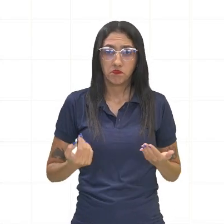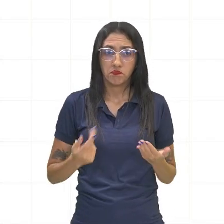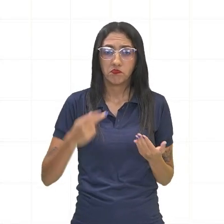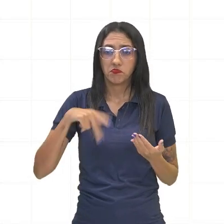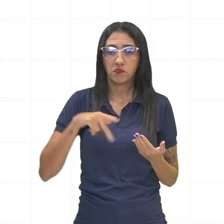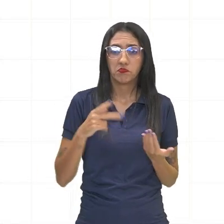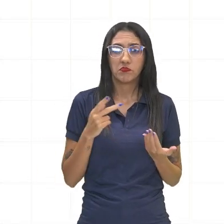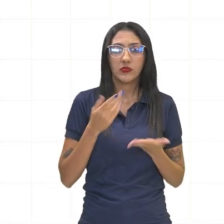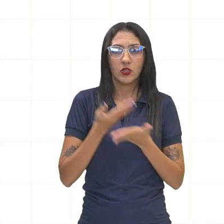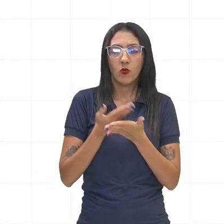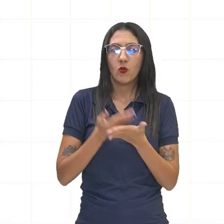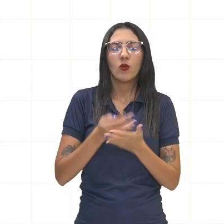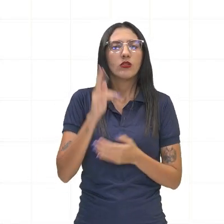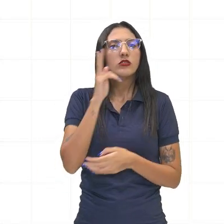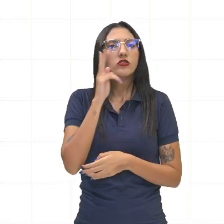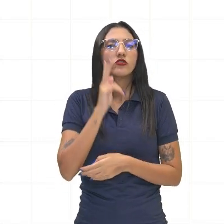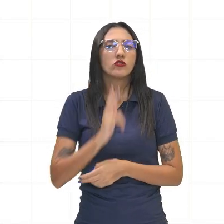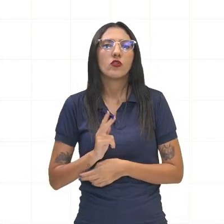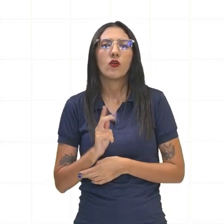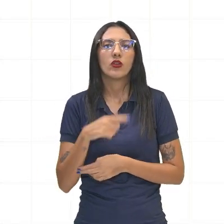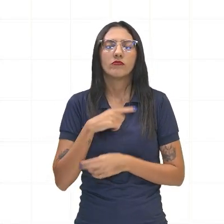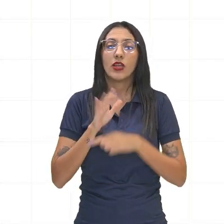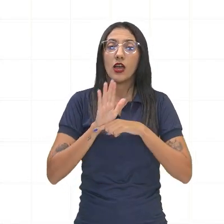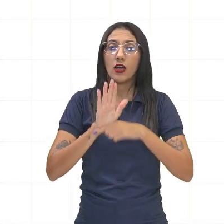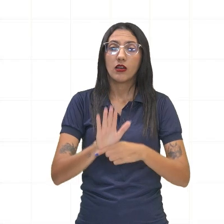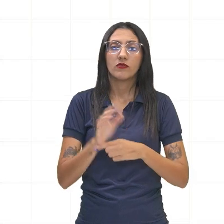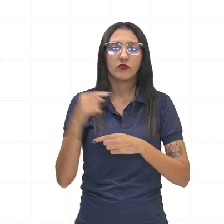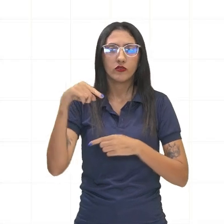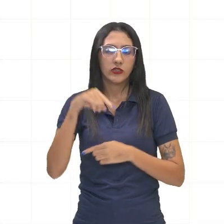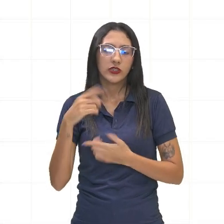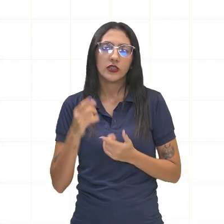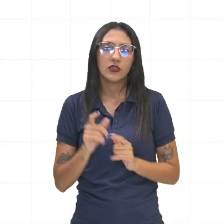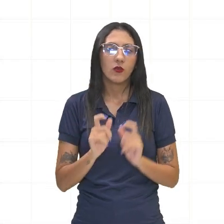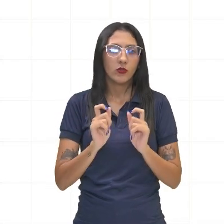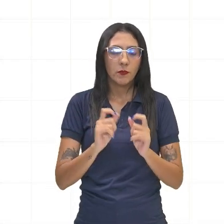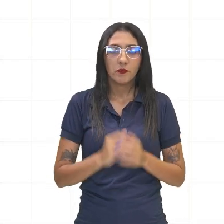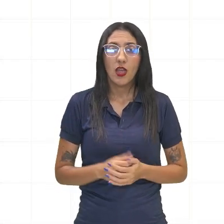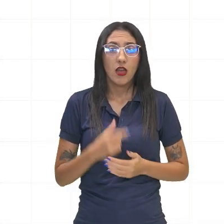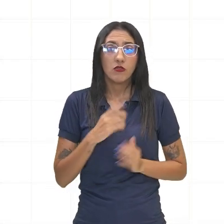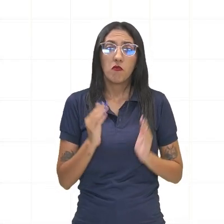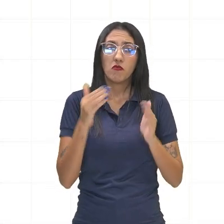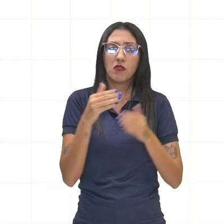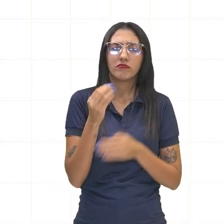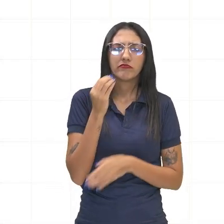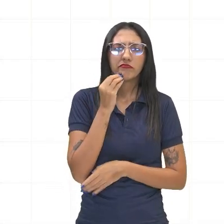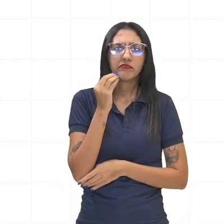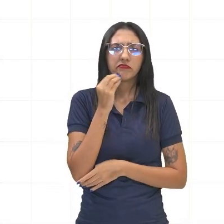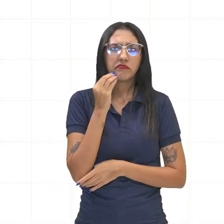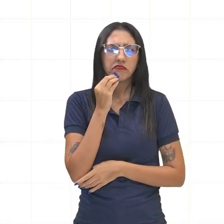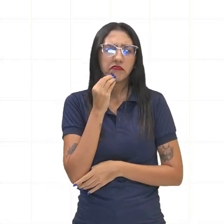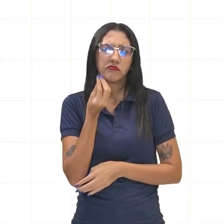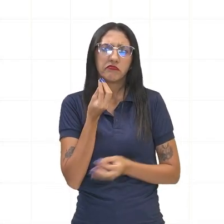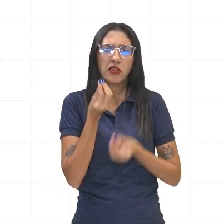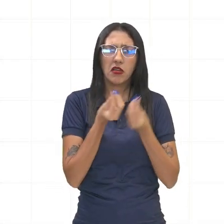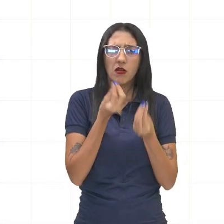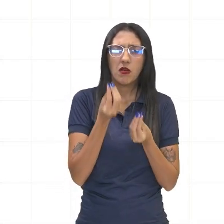história, ele vai ajudar você justamente a tentar